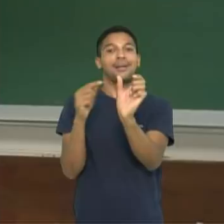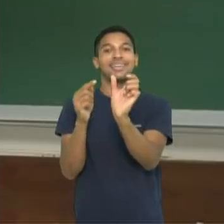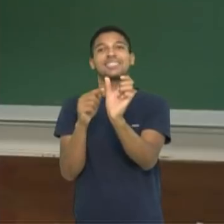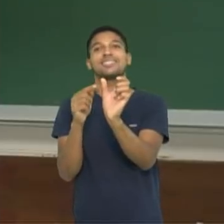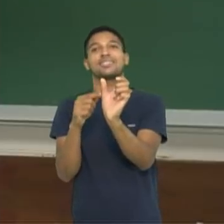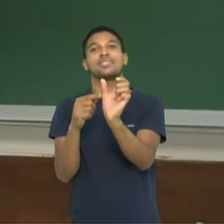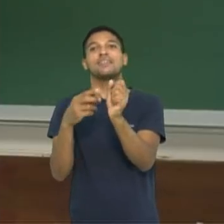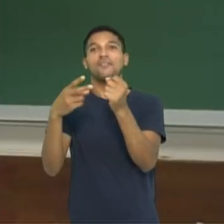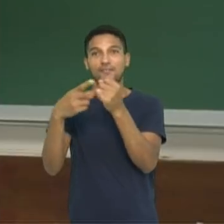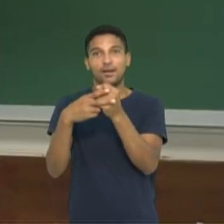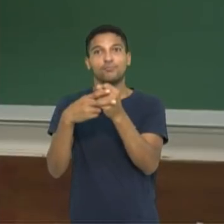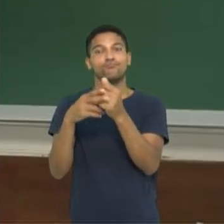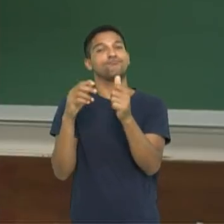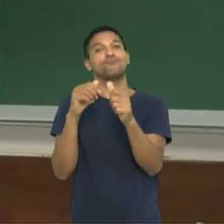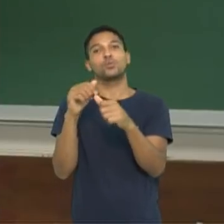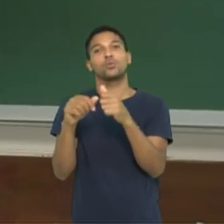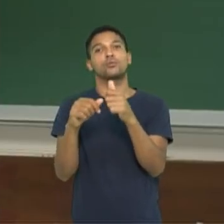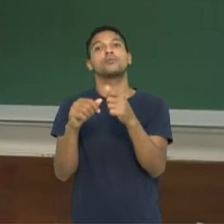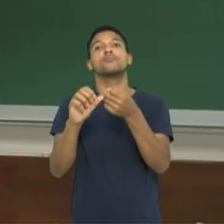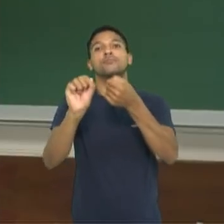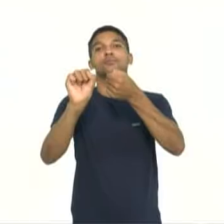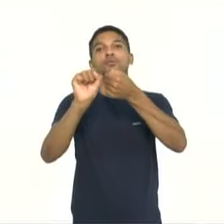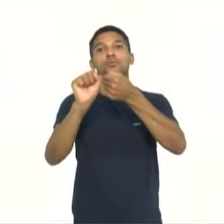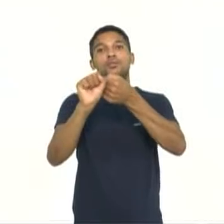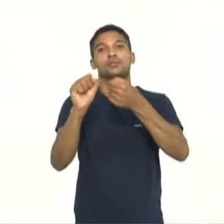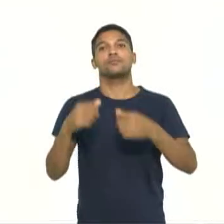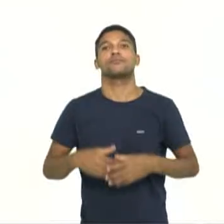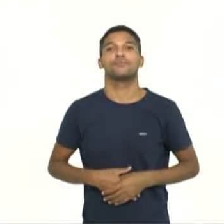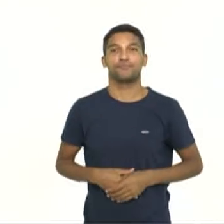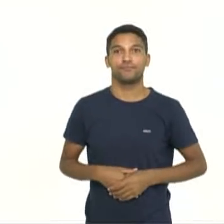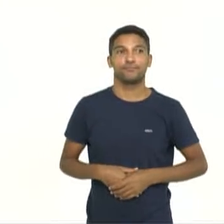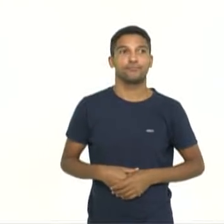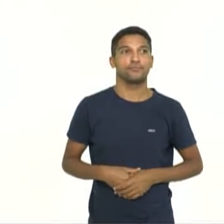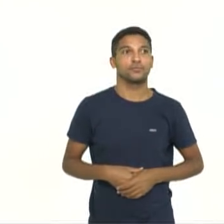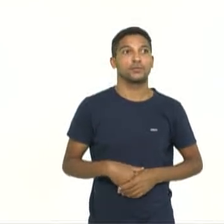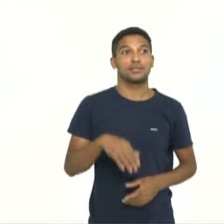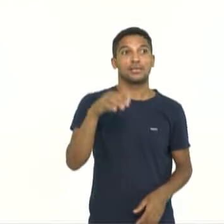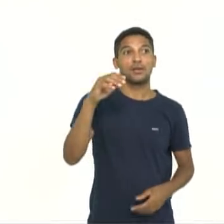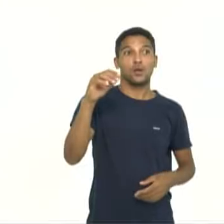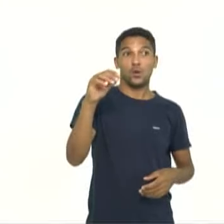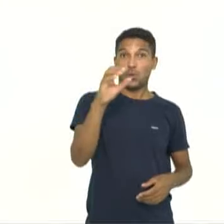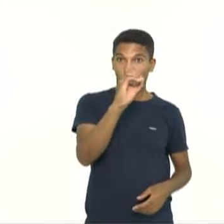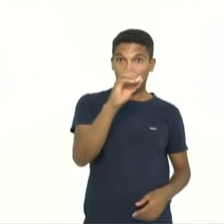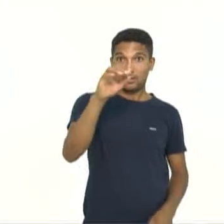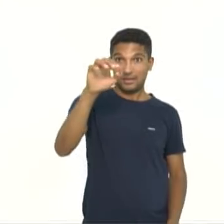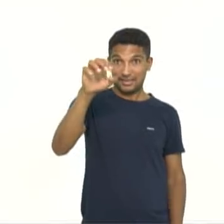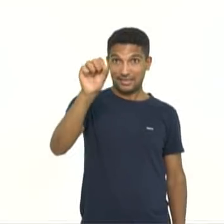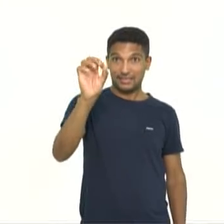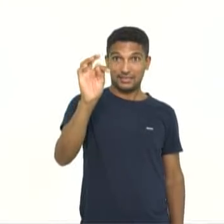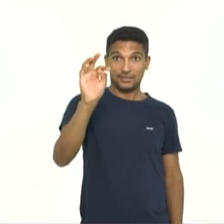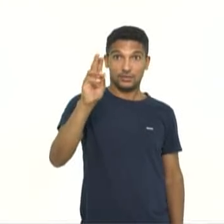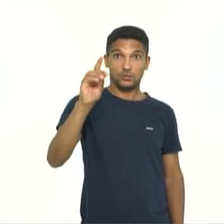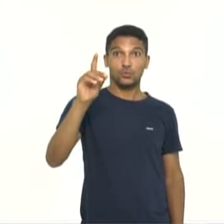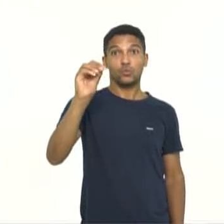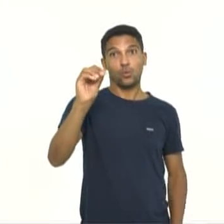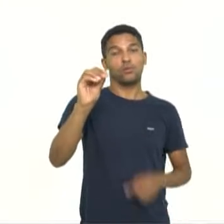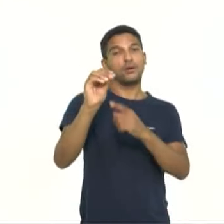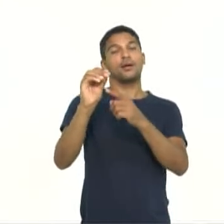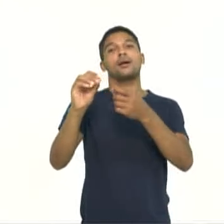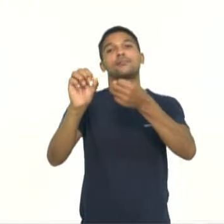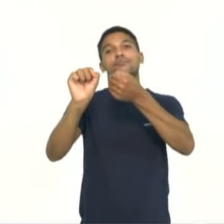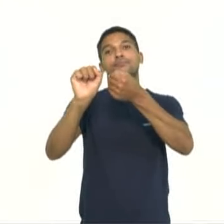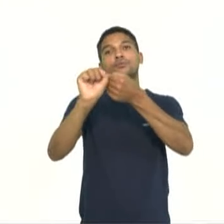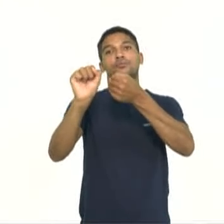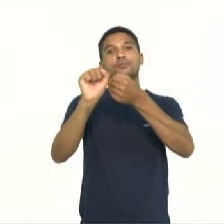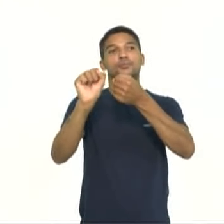passa a ser substantivo. Então, o estudo é um substantivo nesse caso, nos traz benefícios. Então, o verbo aqui é só o verbo